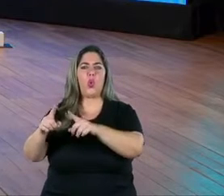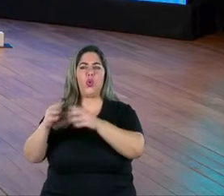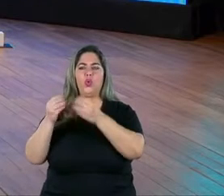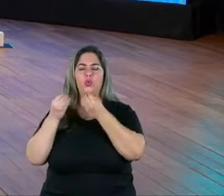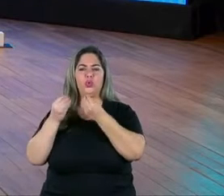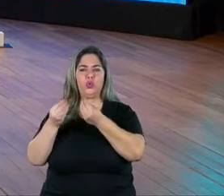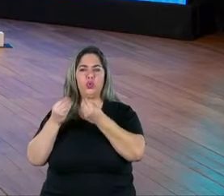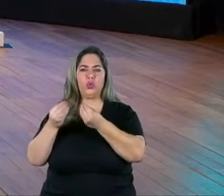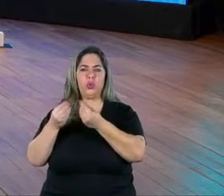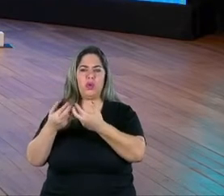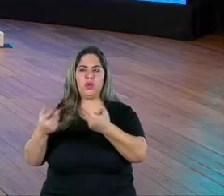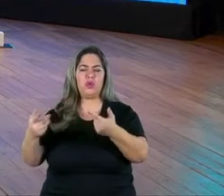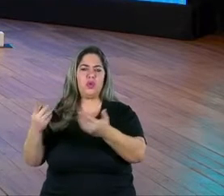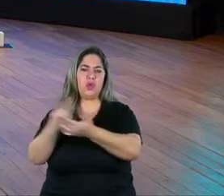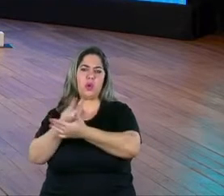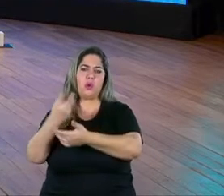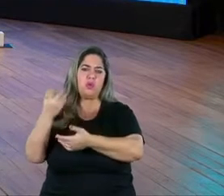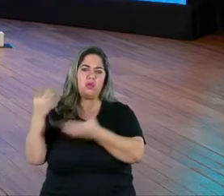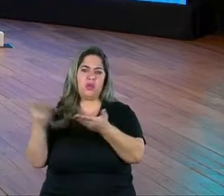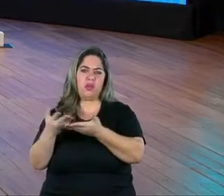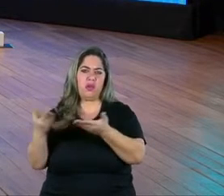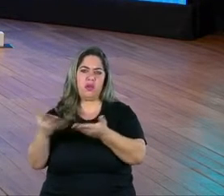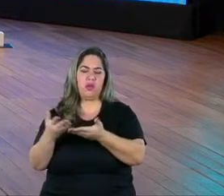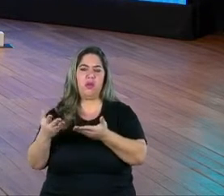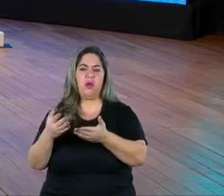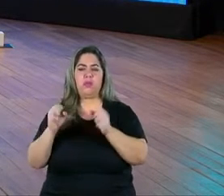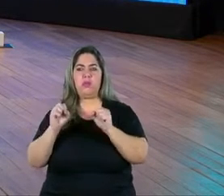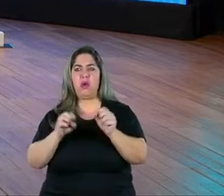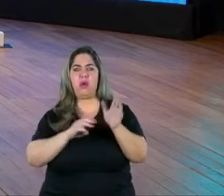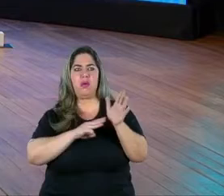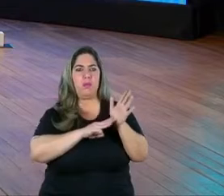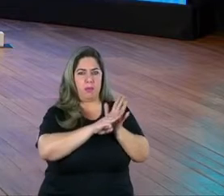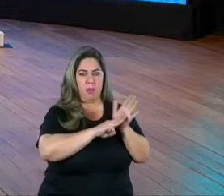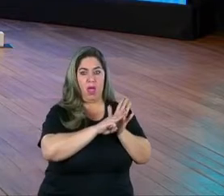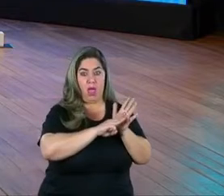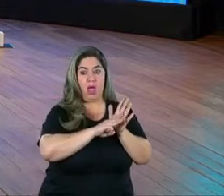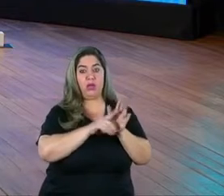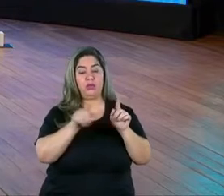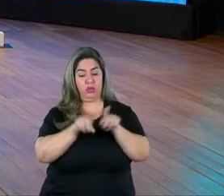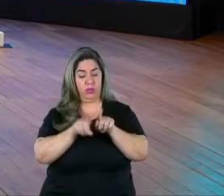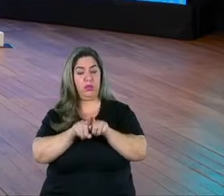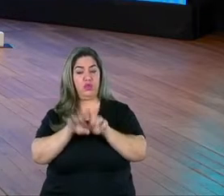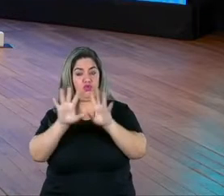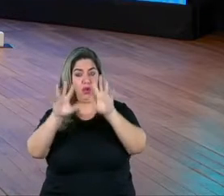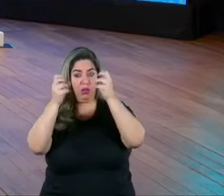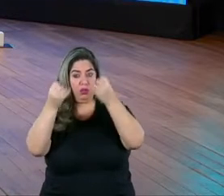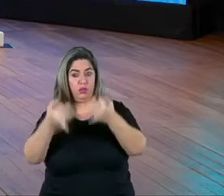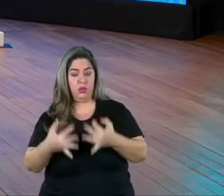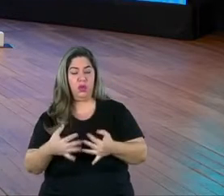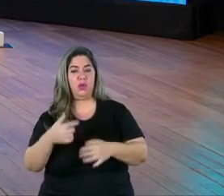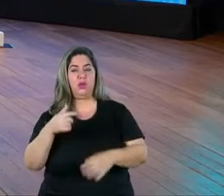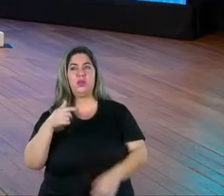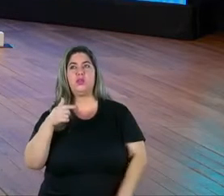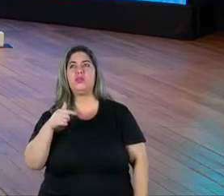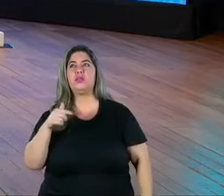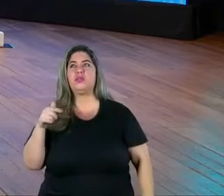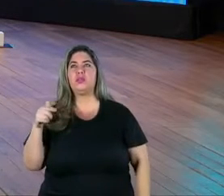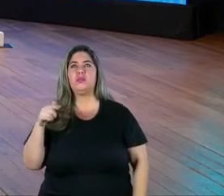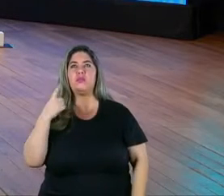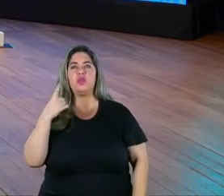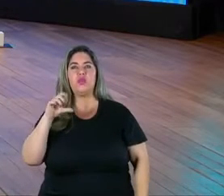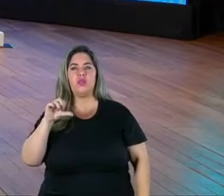mediocridade reinante. Seis volumes de método, Isabel já falou nisso também, escritos entre 77 e 2004,